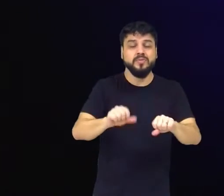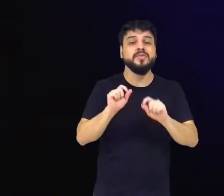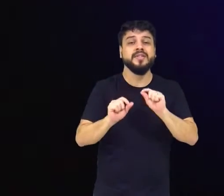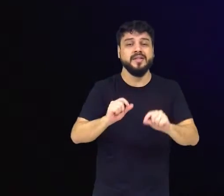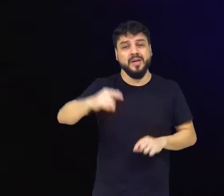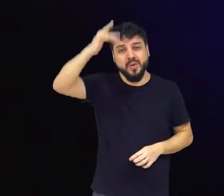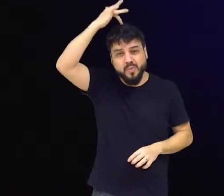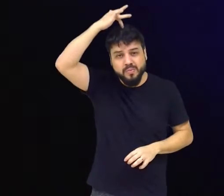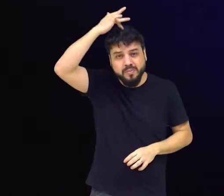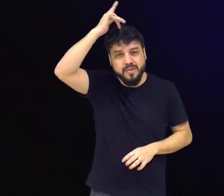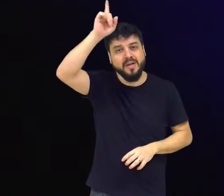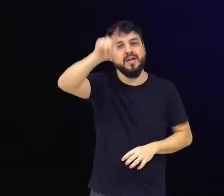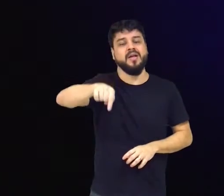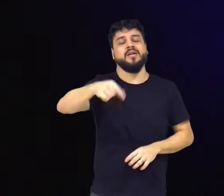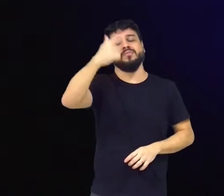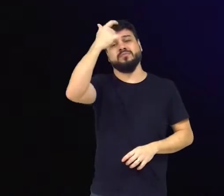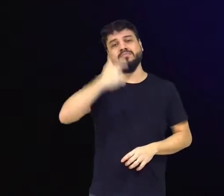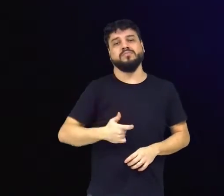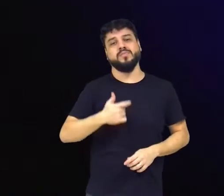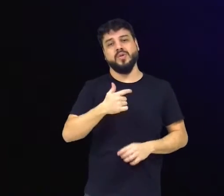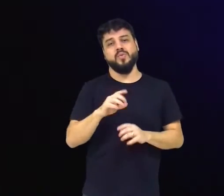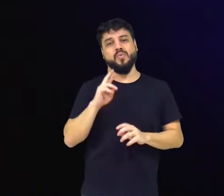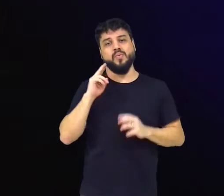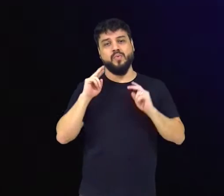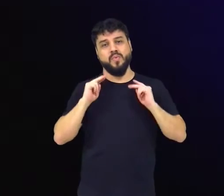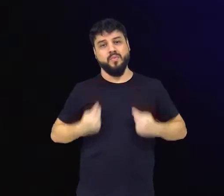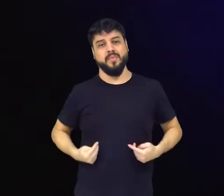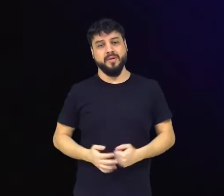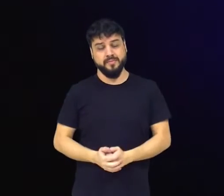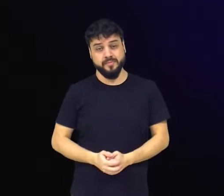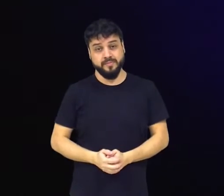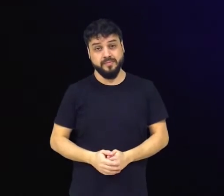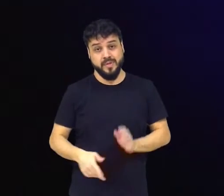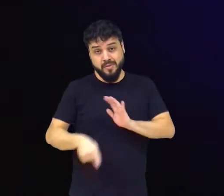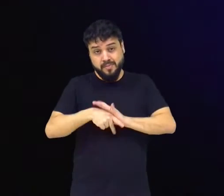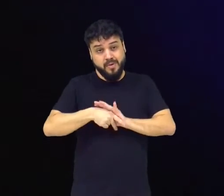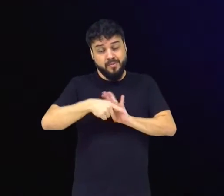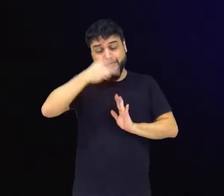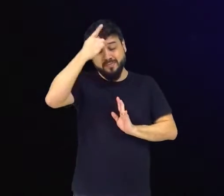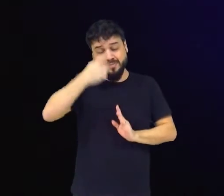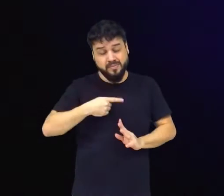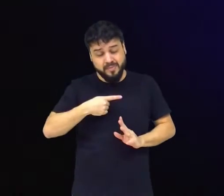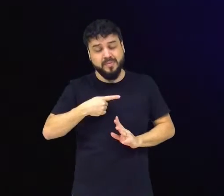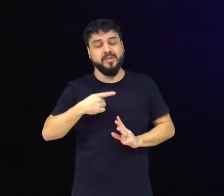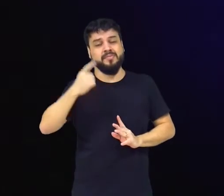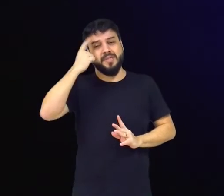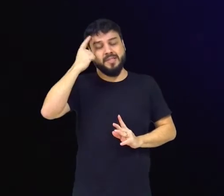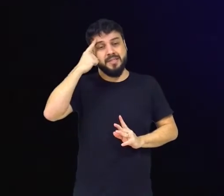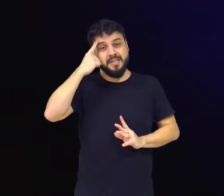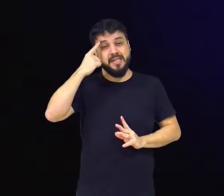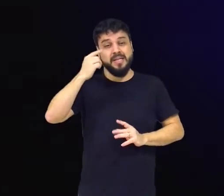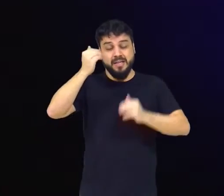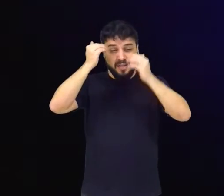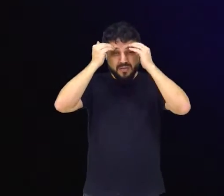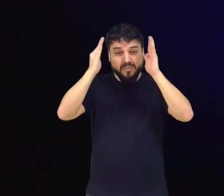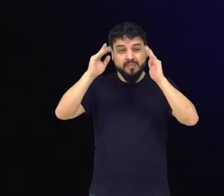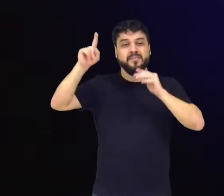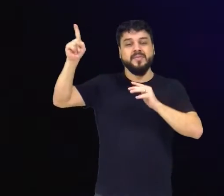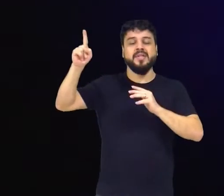humano? De quem é a culpa da nossa desobediência contra Deus, que trouxe como consequência a morte e o inferno para